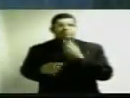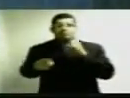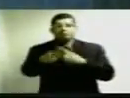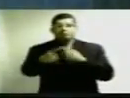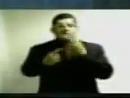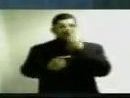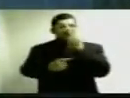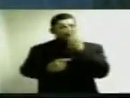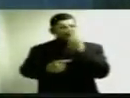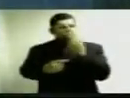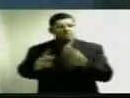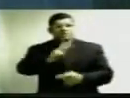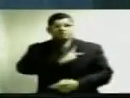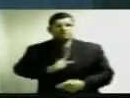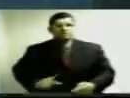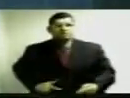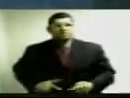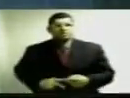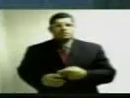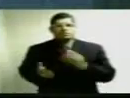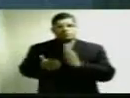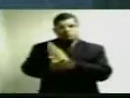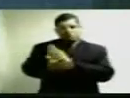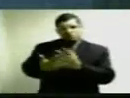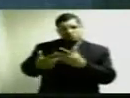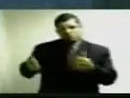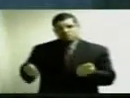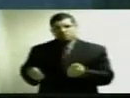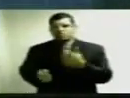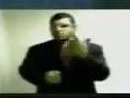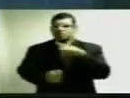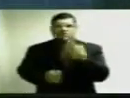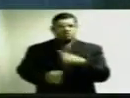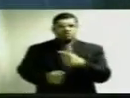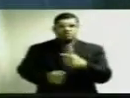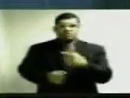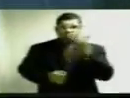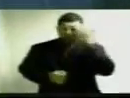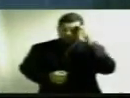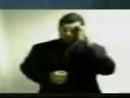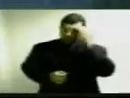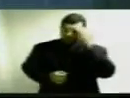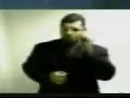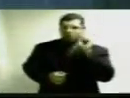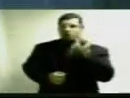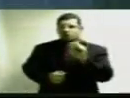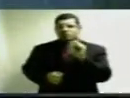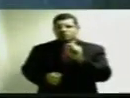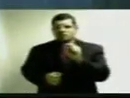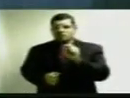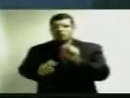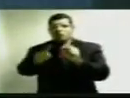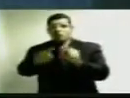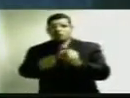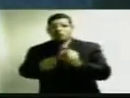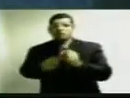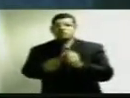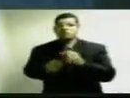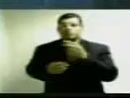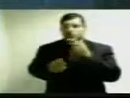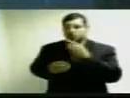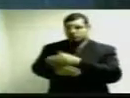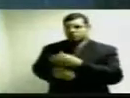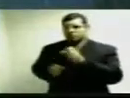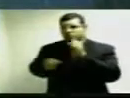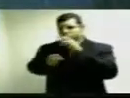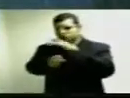Porque parece, senhor presidente, que alguns não estão entendendo ou estão contando com